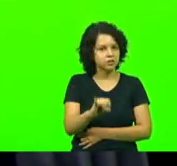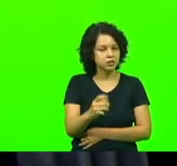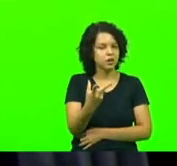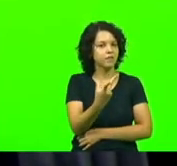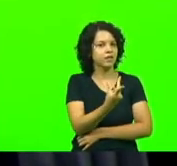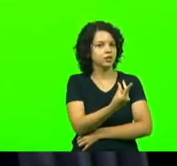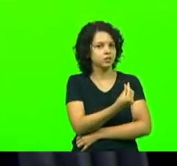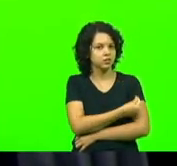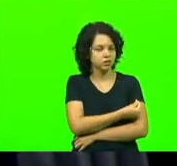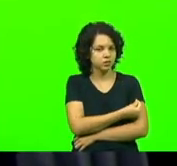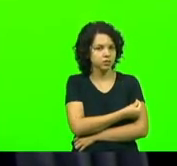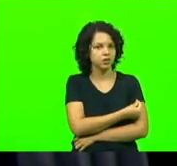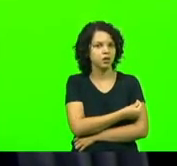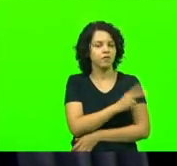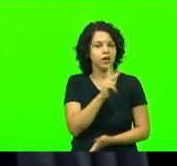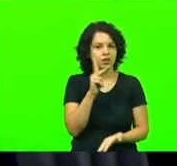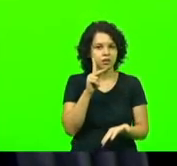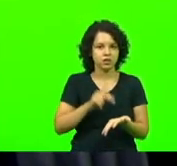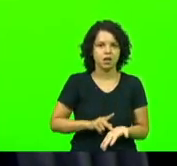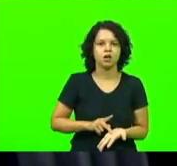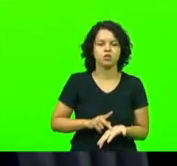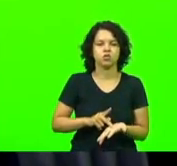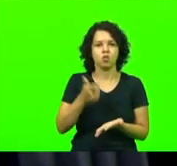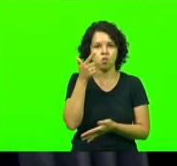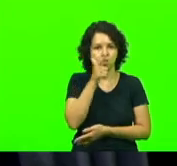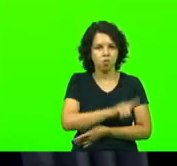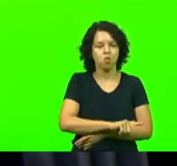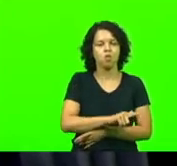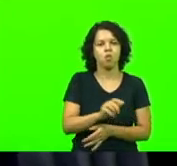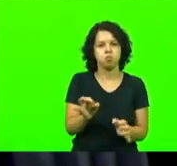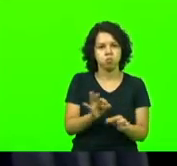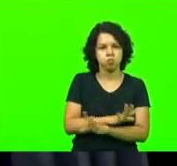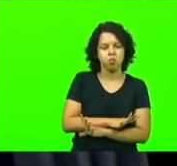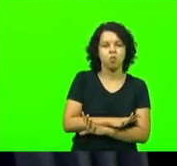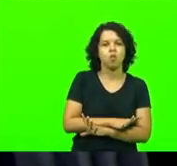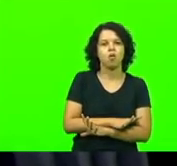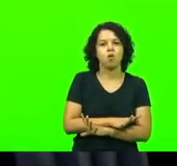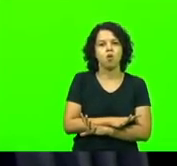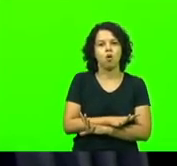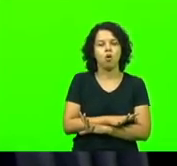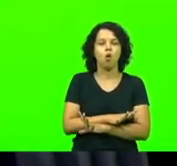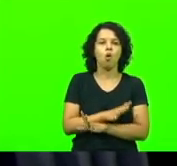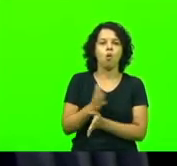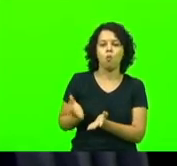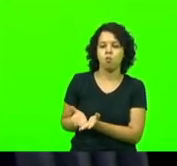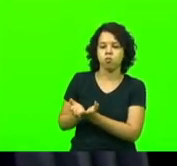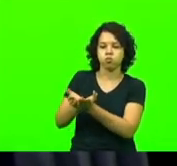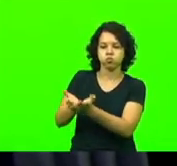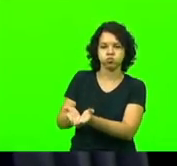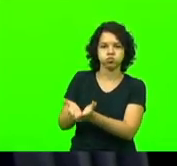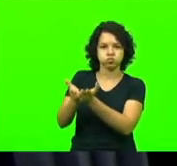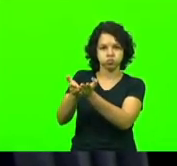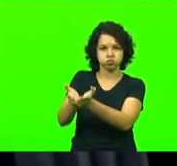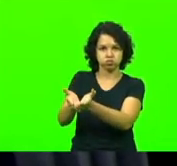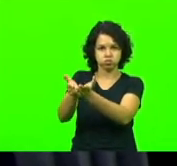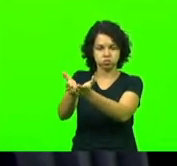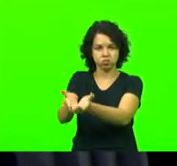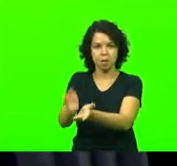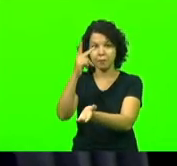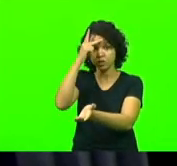funcionasse, os cruzeiros que tinham todos os tripulantes e os